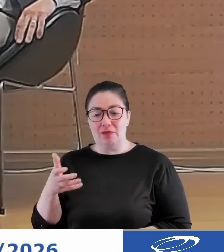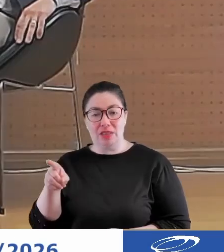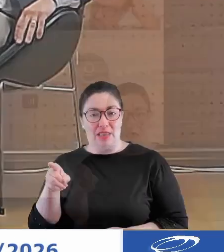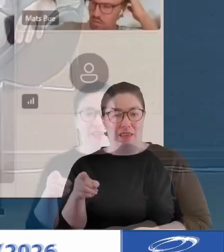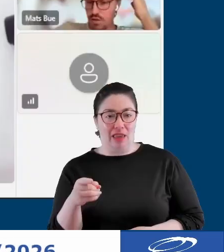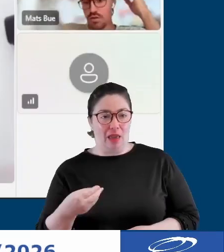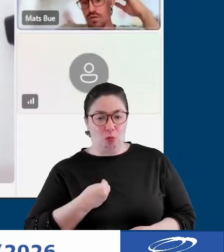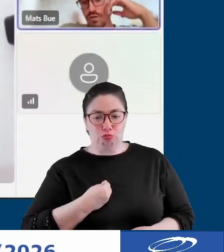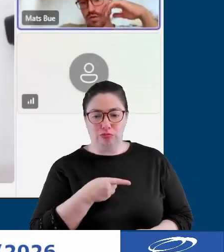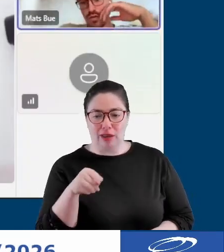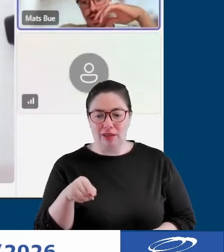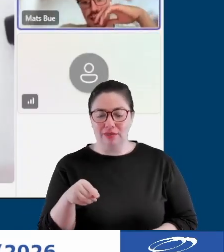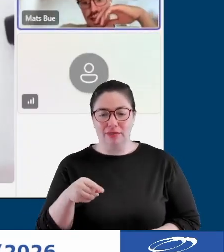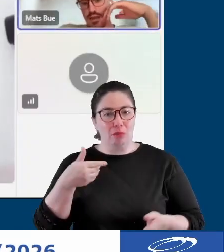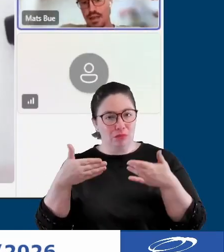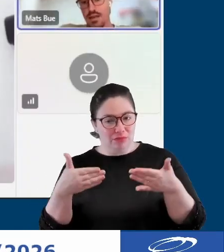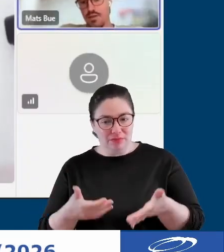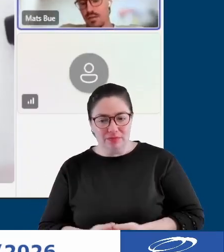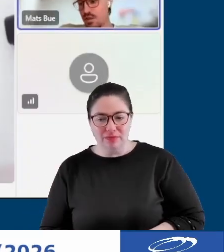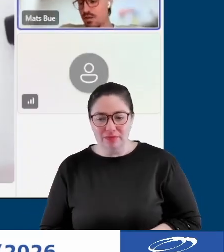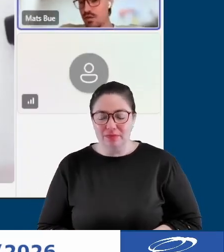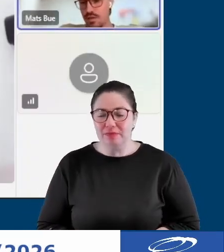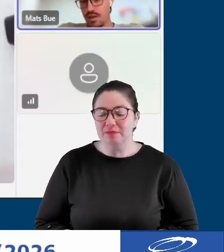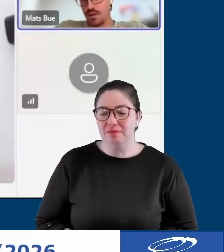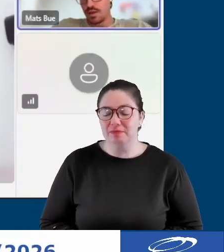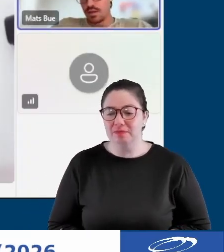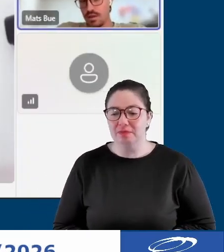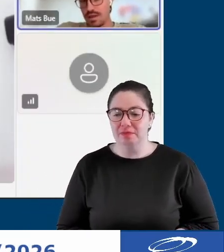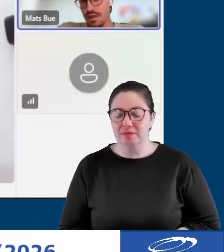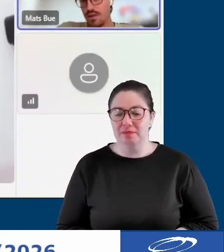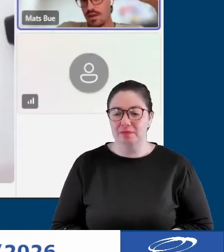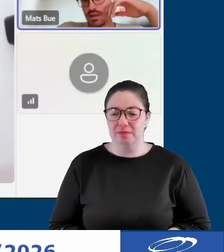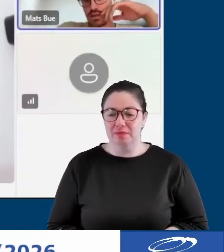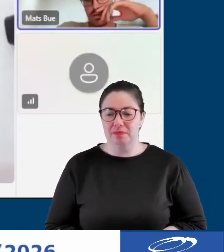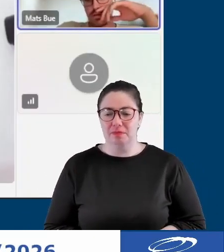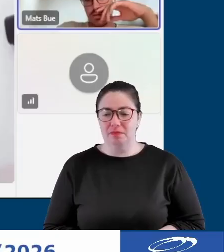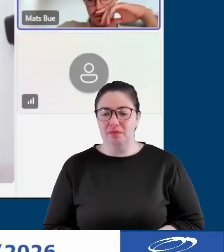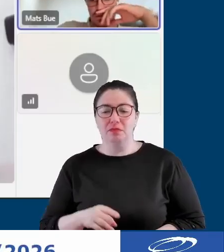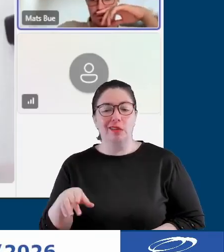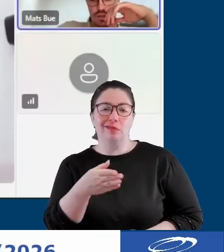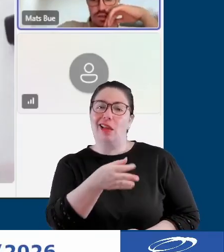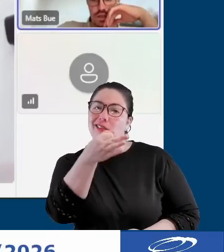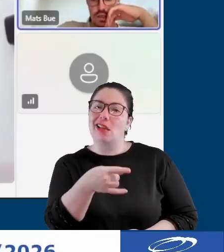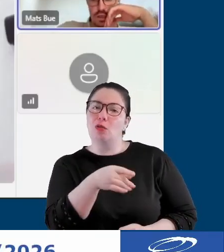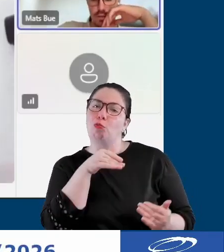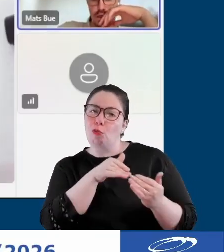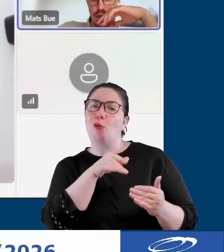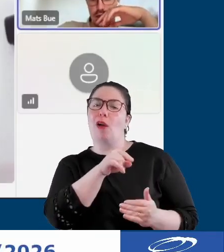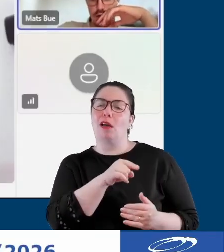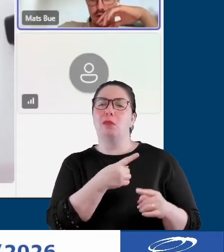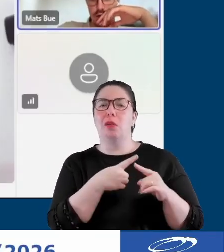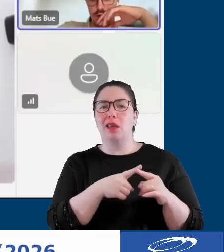I just want to highlight that I very much agree. I think the evidence is quite controversial in this topic,